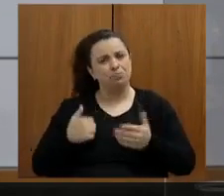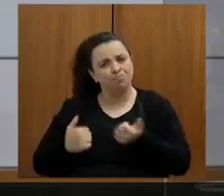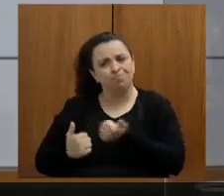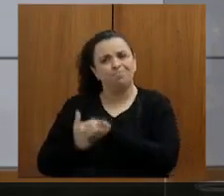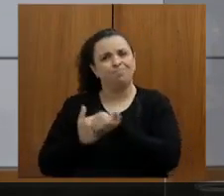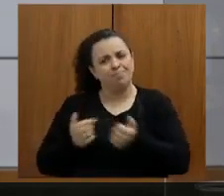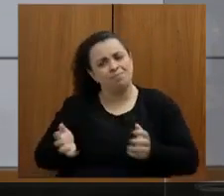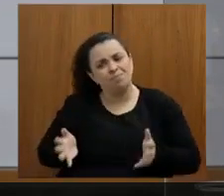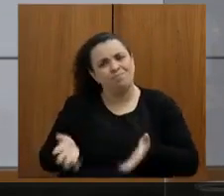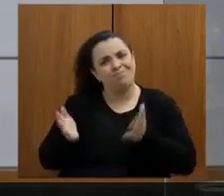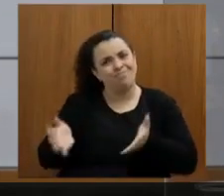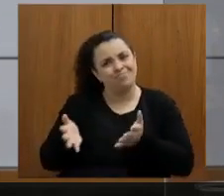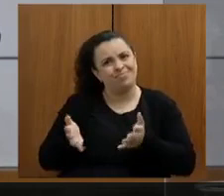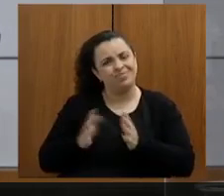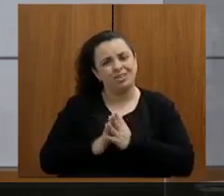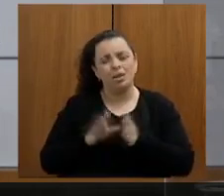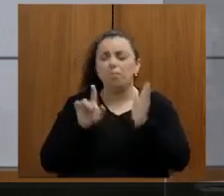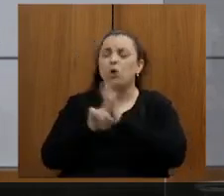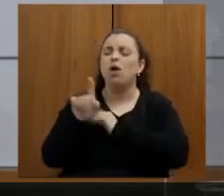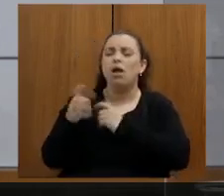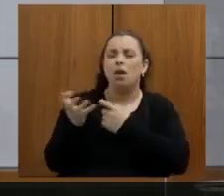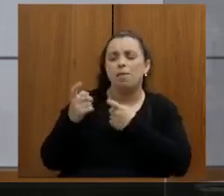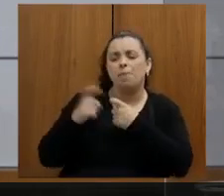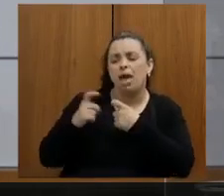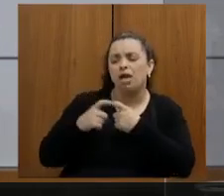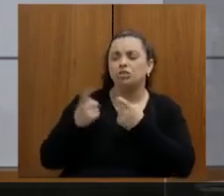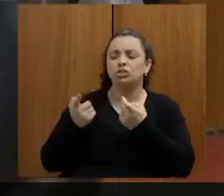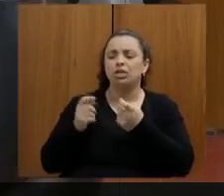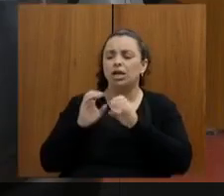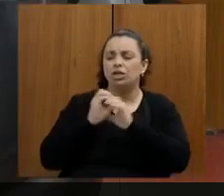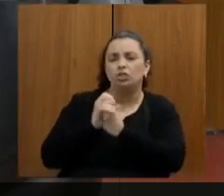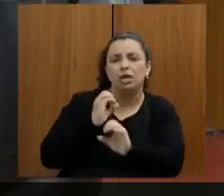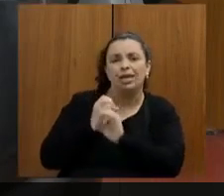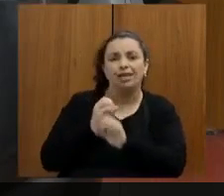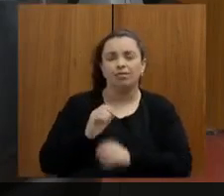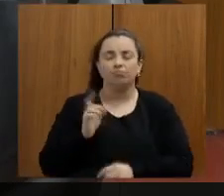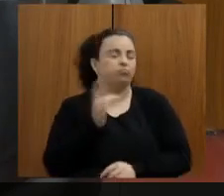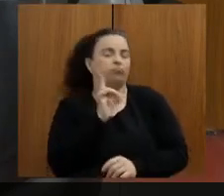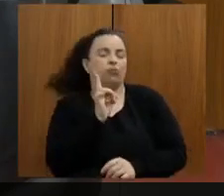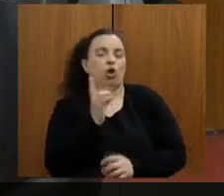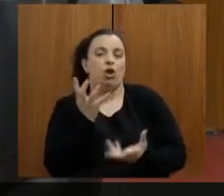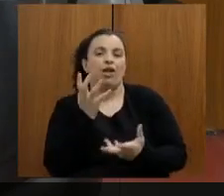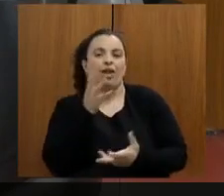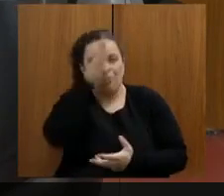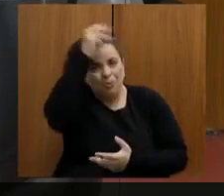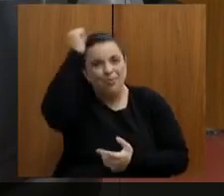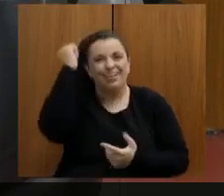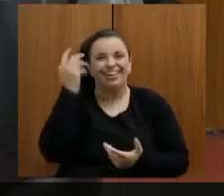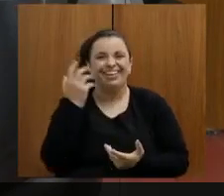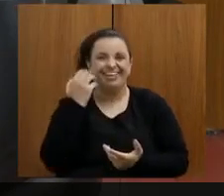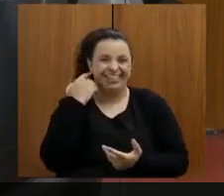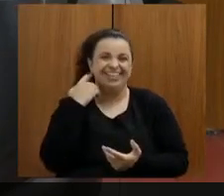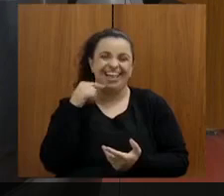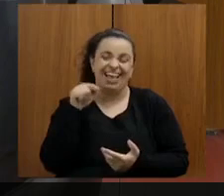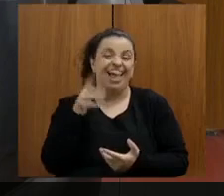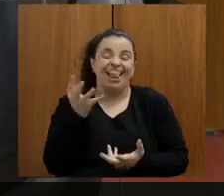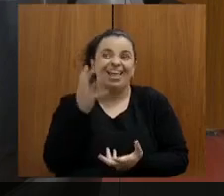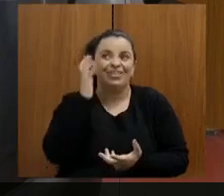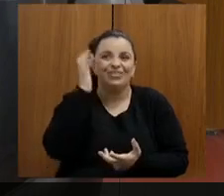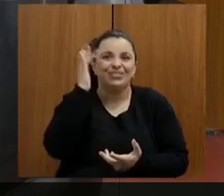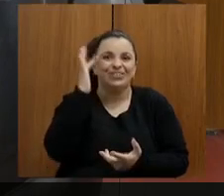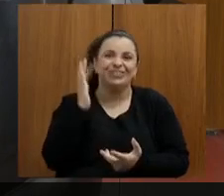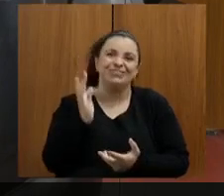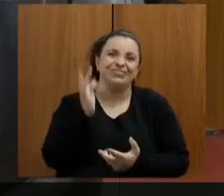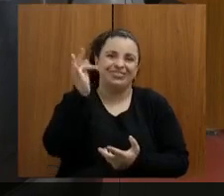ela você quer ser médico Engenheiro Bia não bombeiro aí você é bombeiro é isso que ela quer